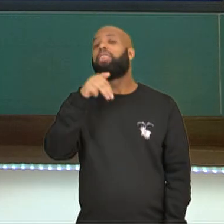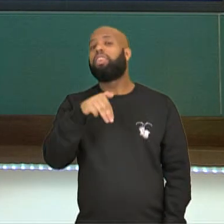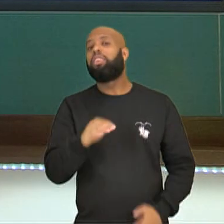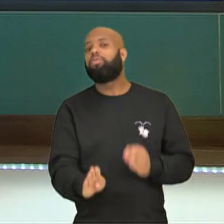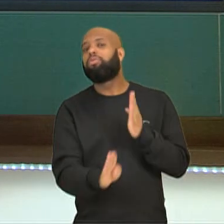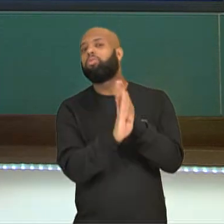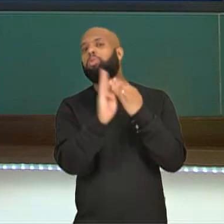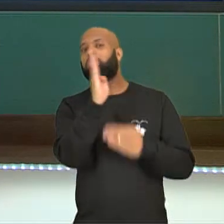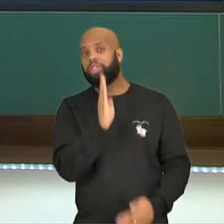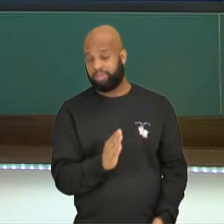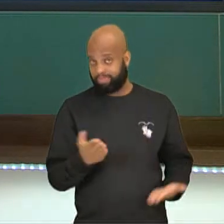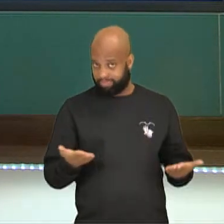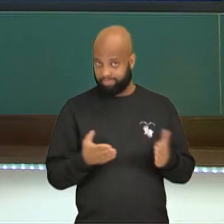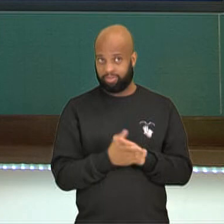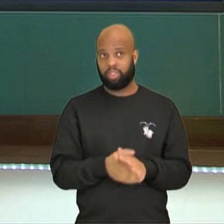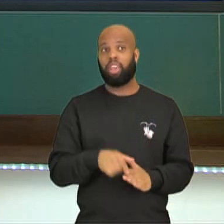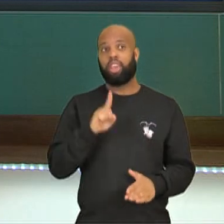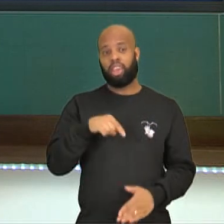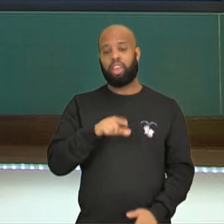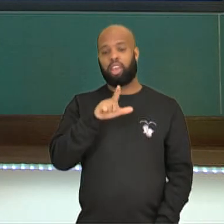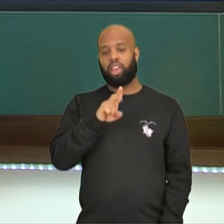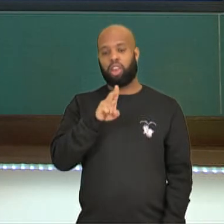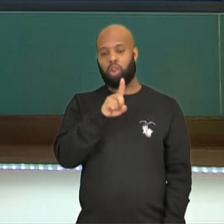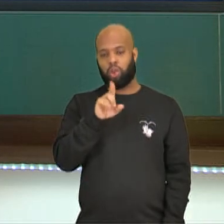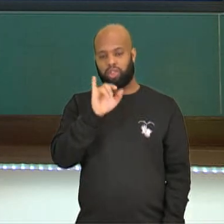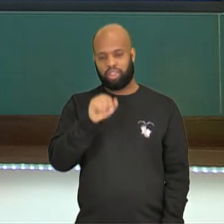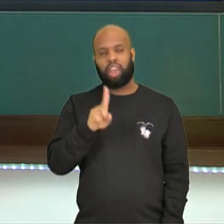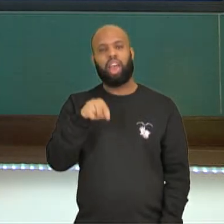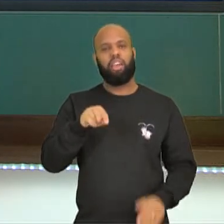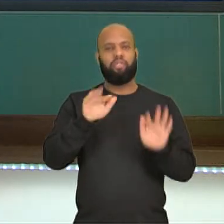Brasil? A Luzia é um dos parentes.